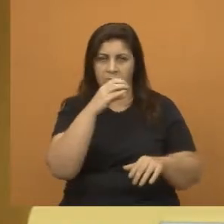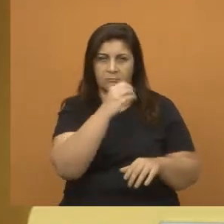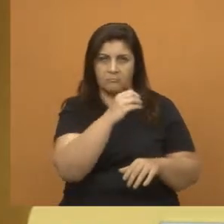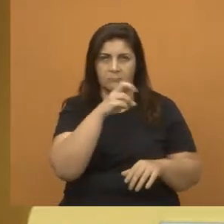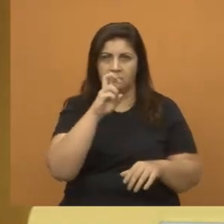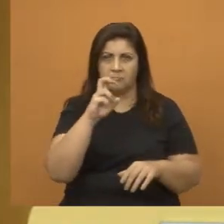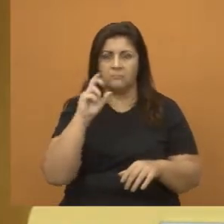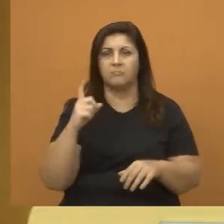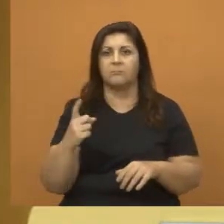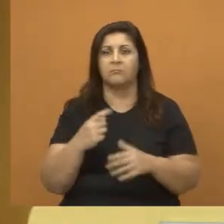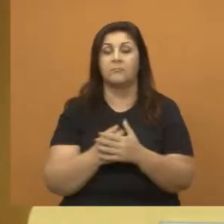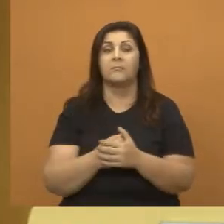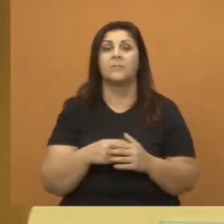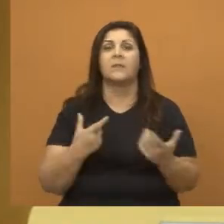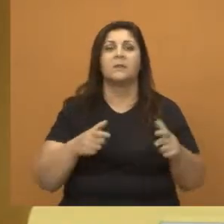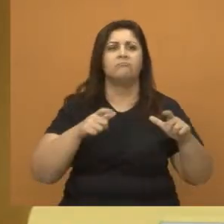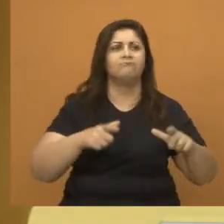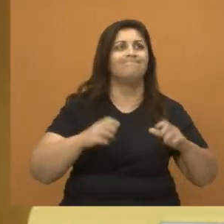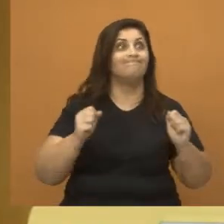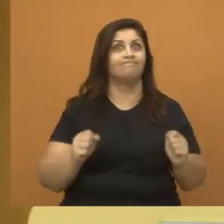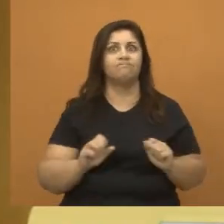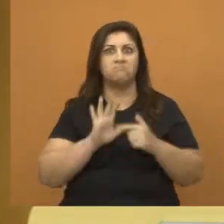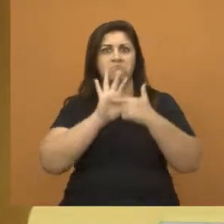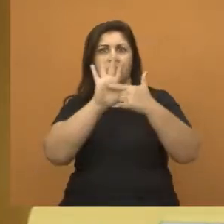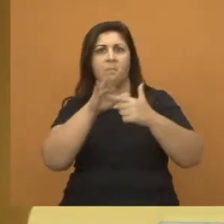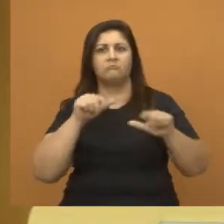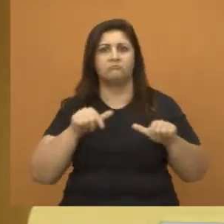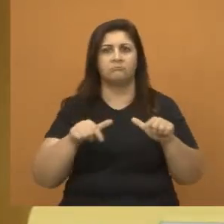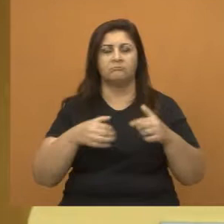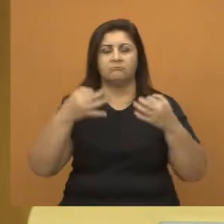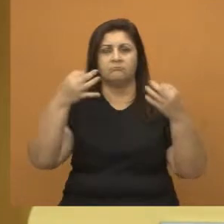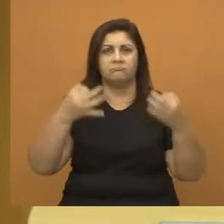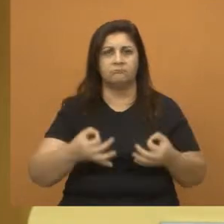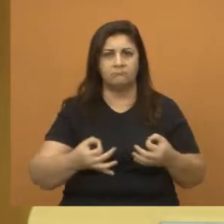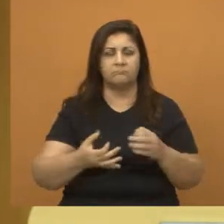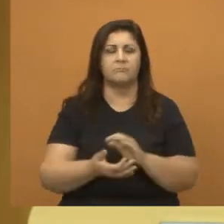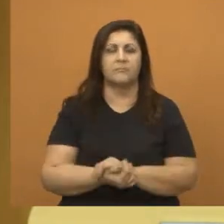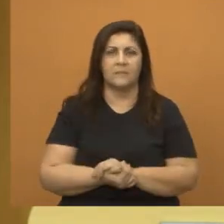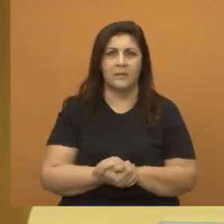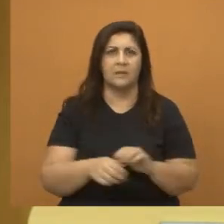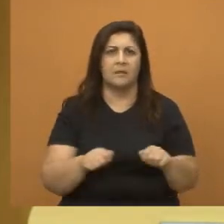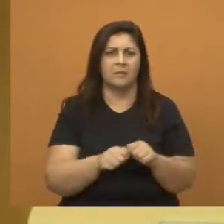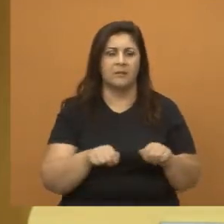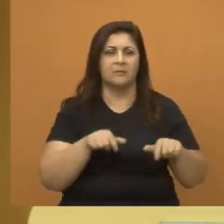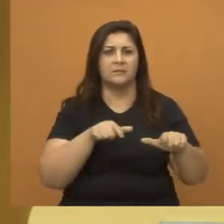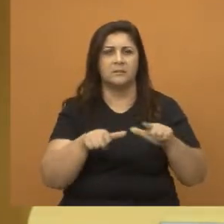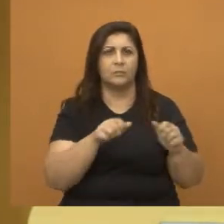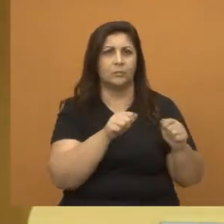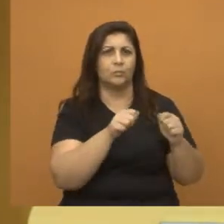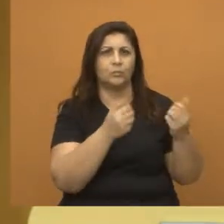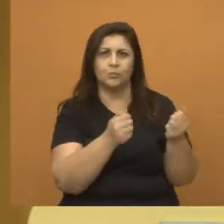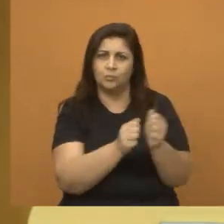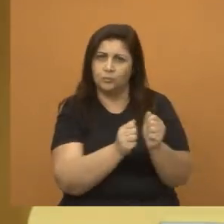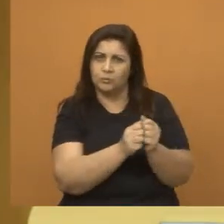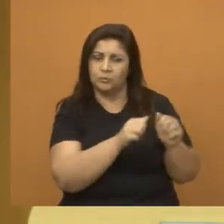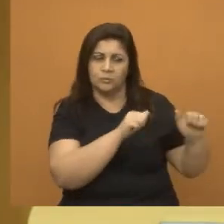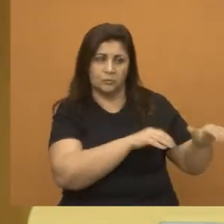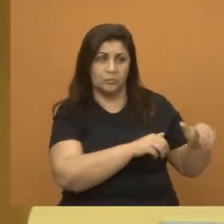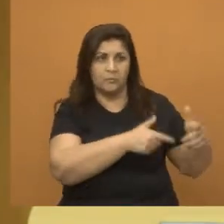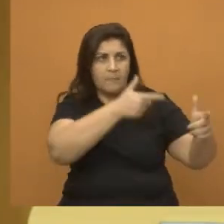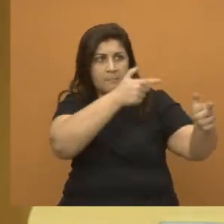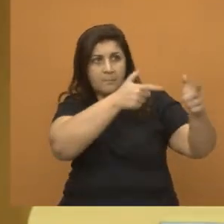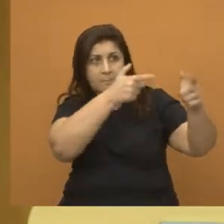onde tem se destacado pelo excelente trabalho realizado com os jogos atiradores e em especial em